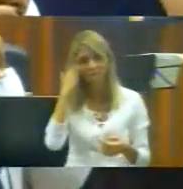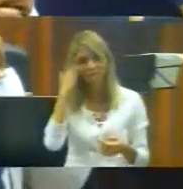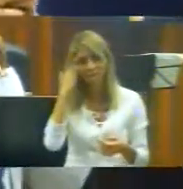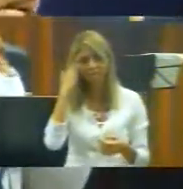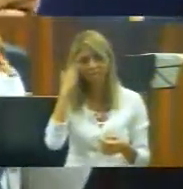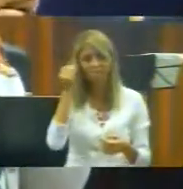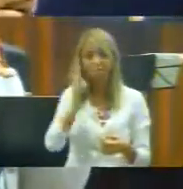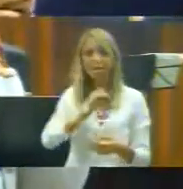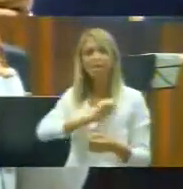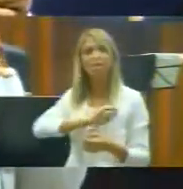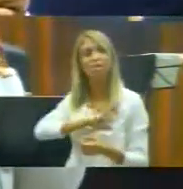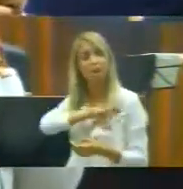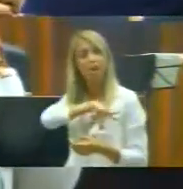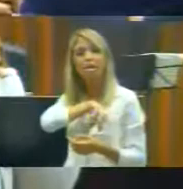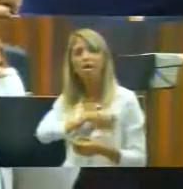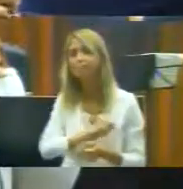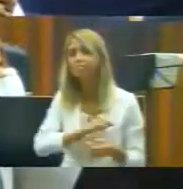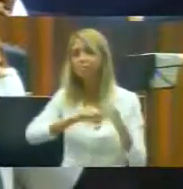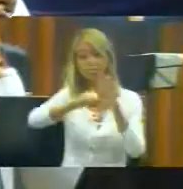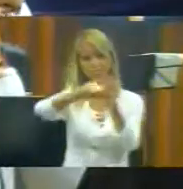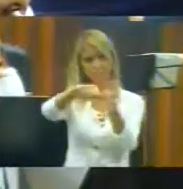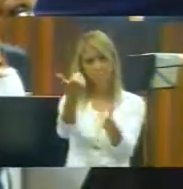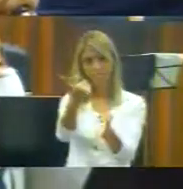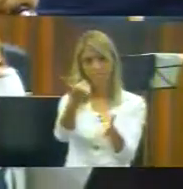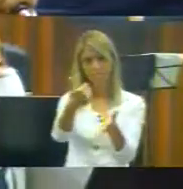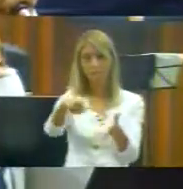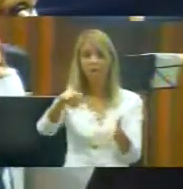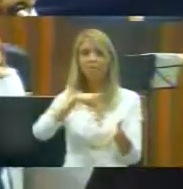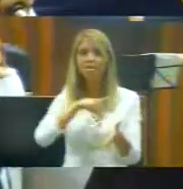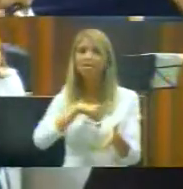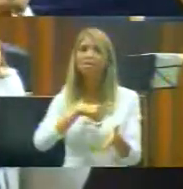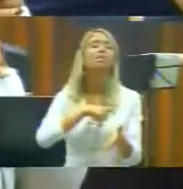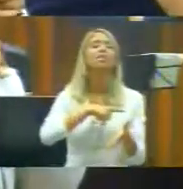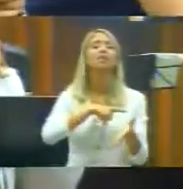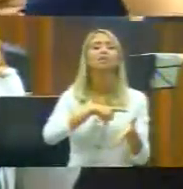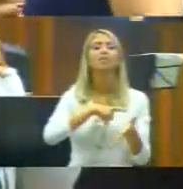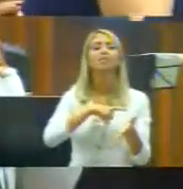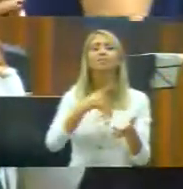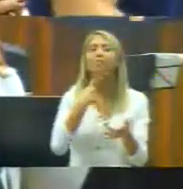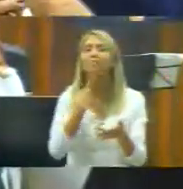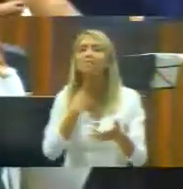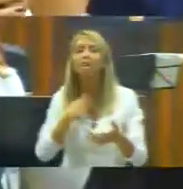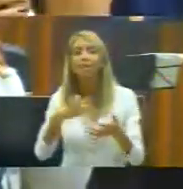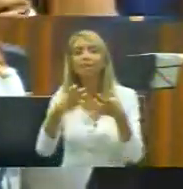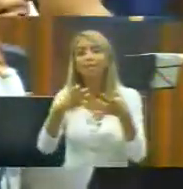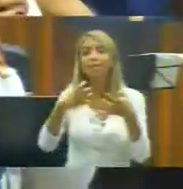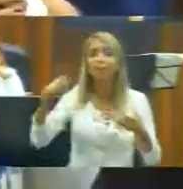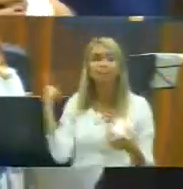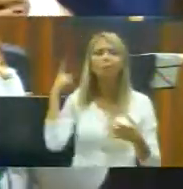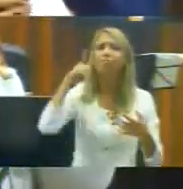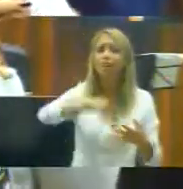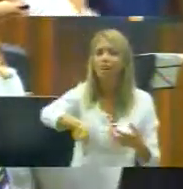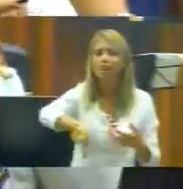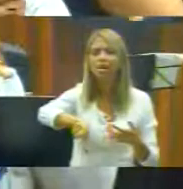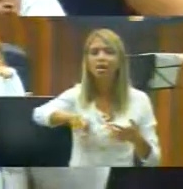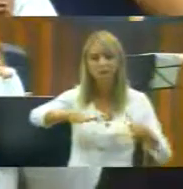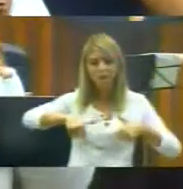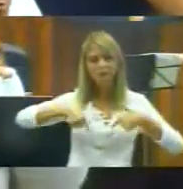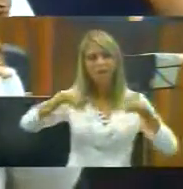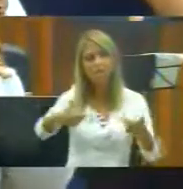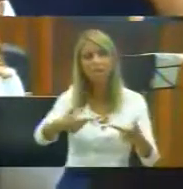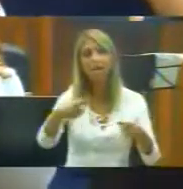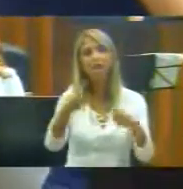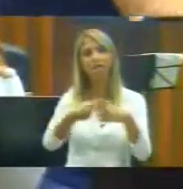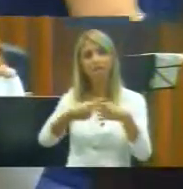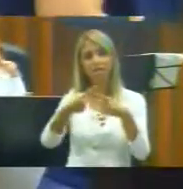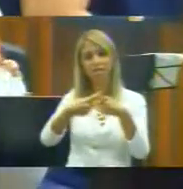o amor, né, em primeiro lugar. Ter a garra, o amor, a vontade de querer vencer. Porque para a